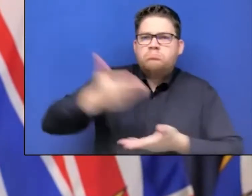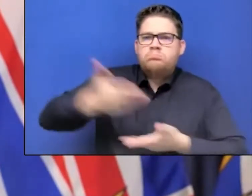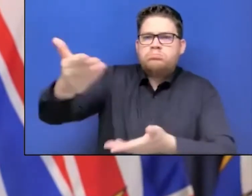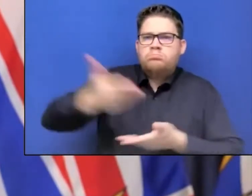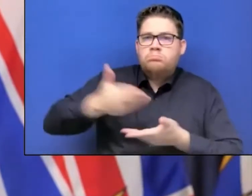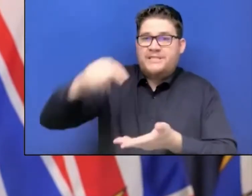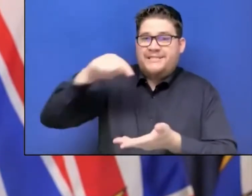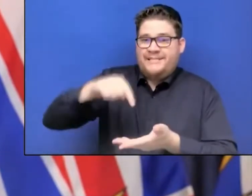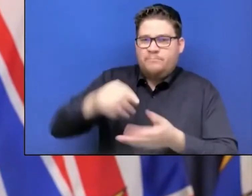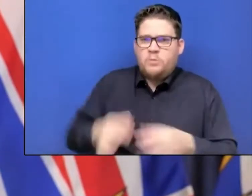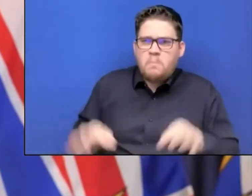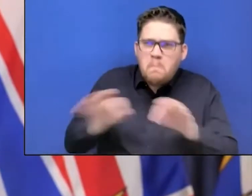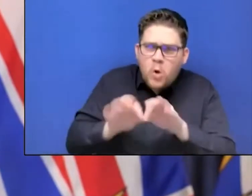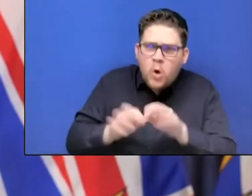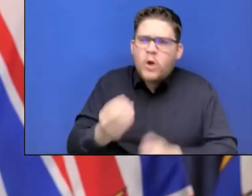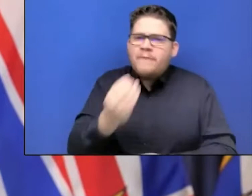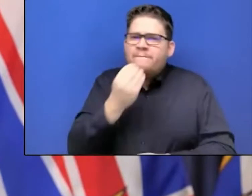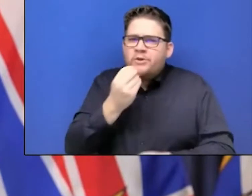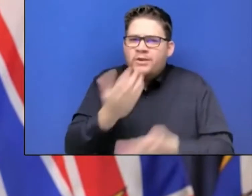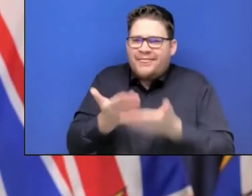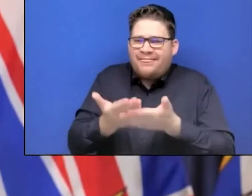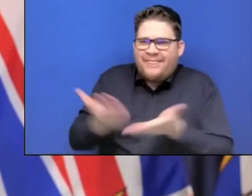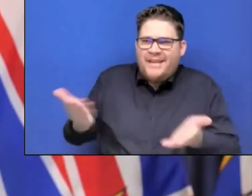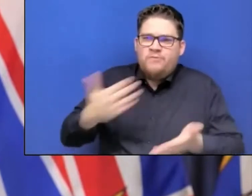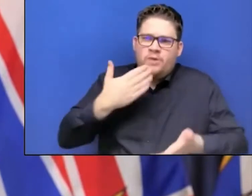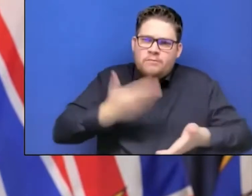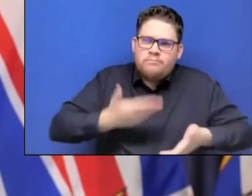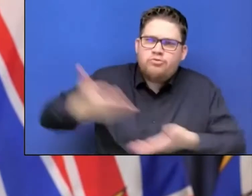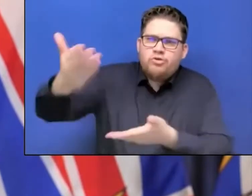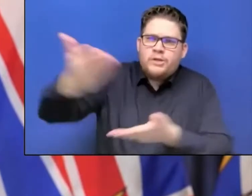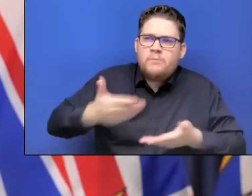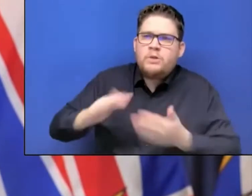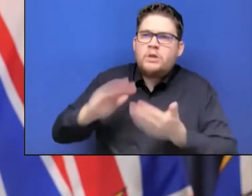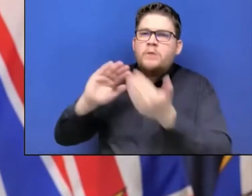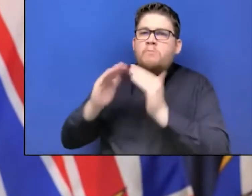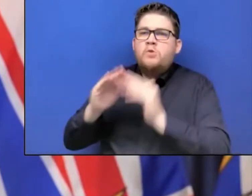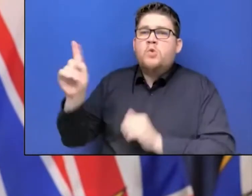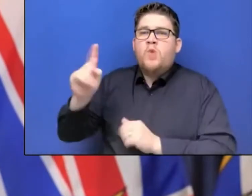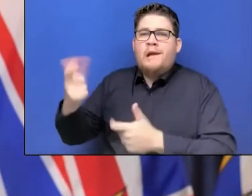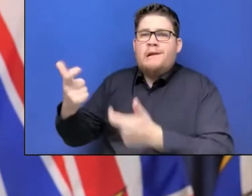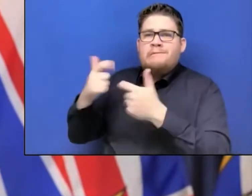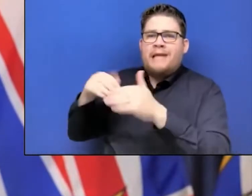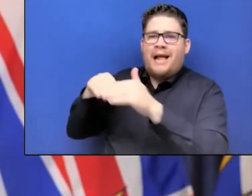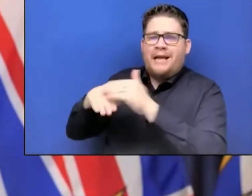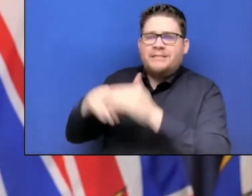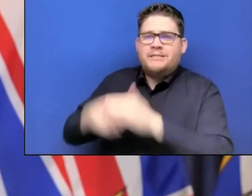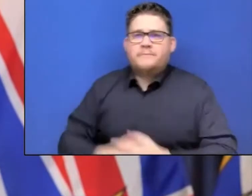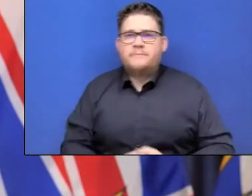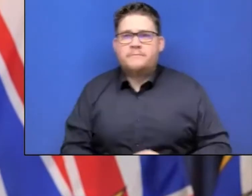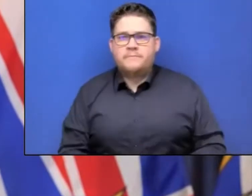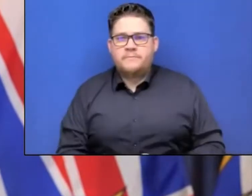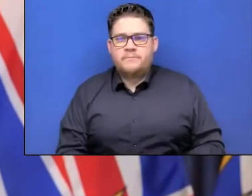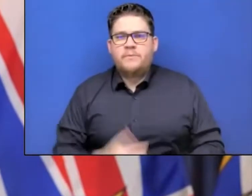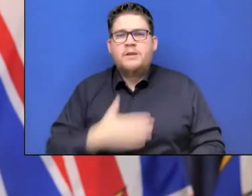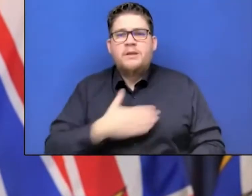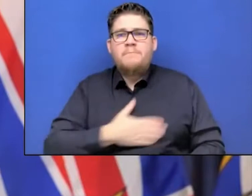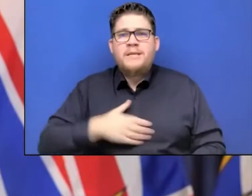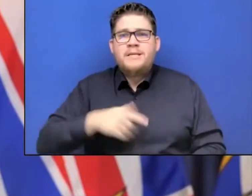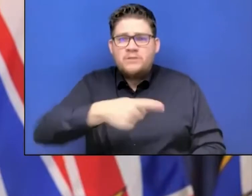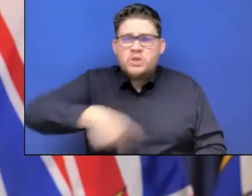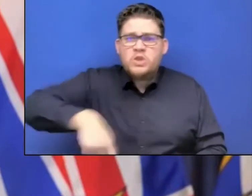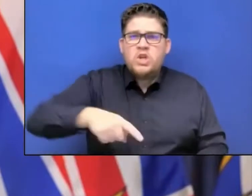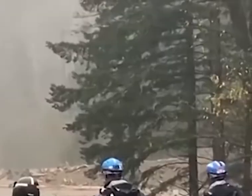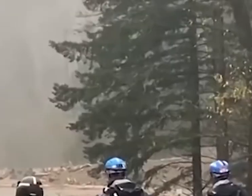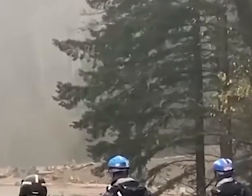services are able to reach the communities that need them. Please do not hoard items. What you need,